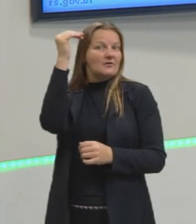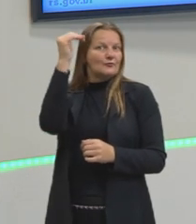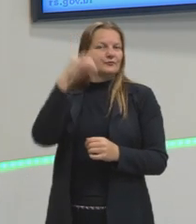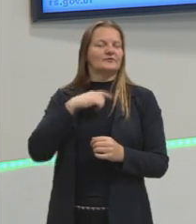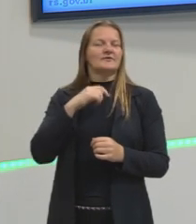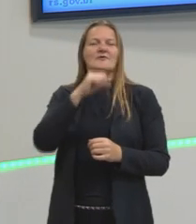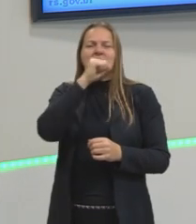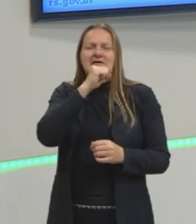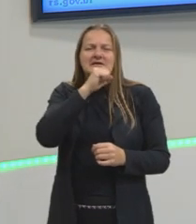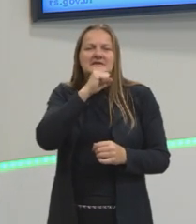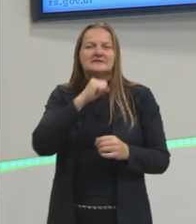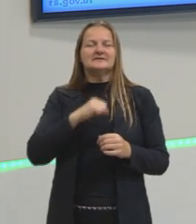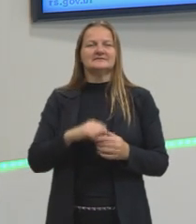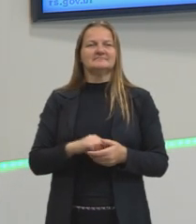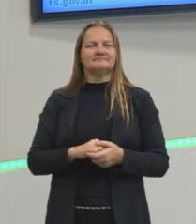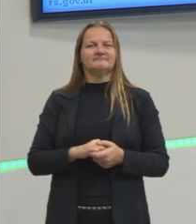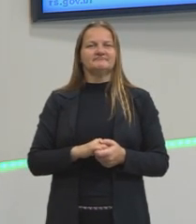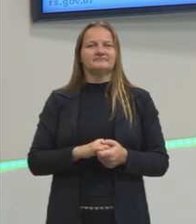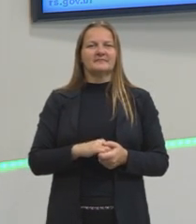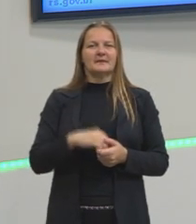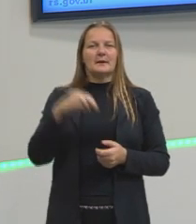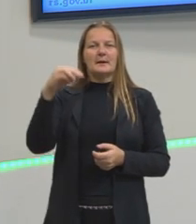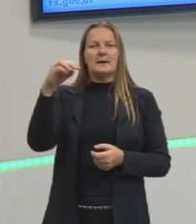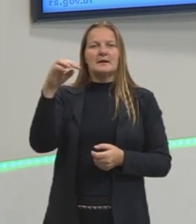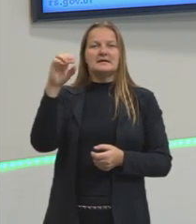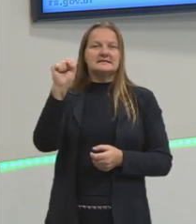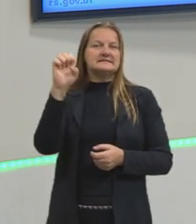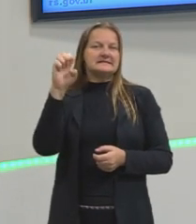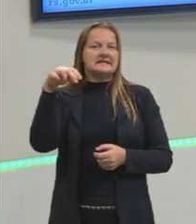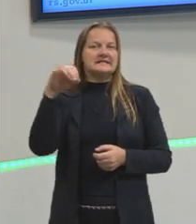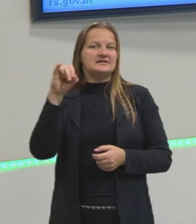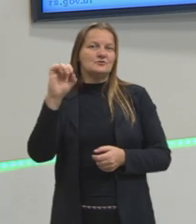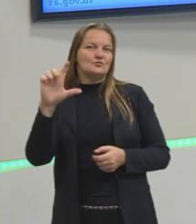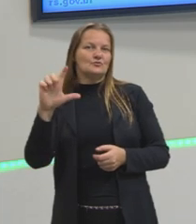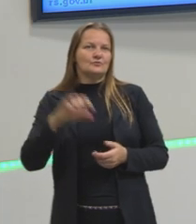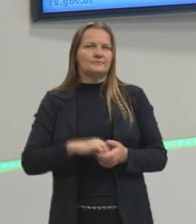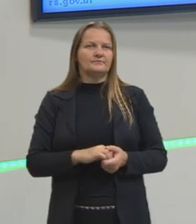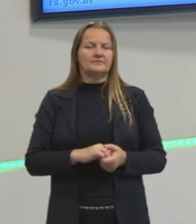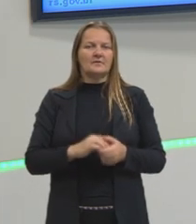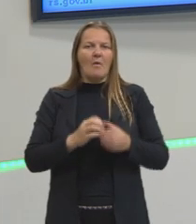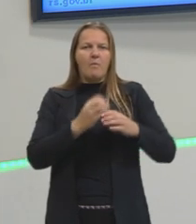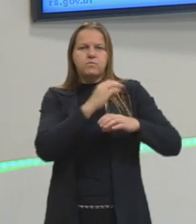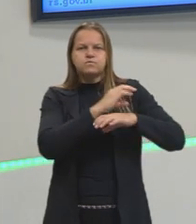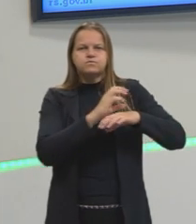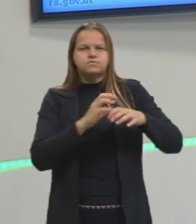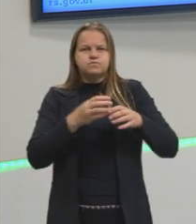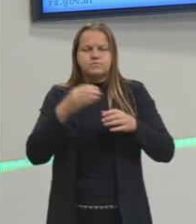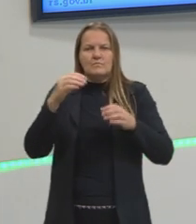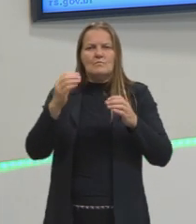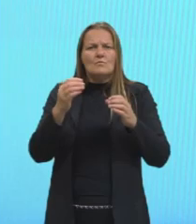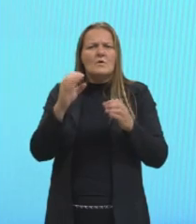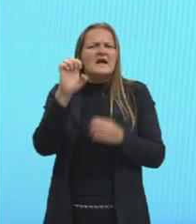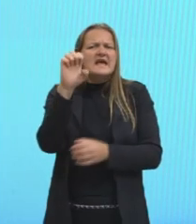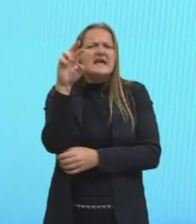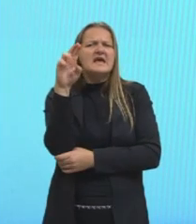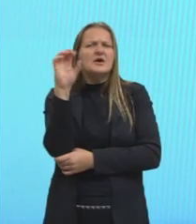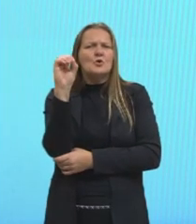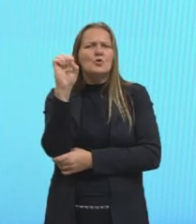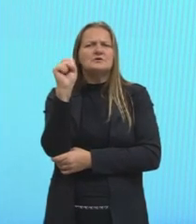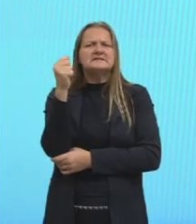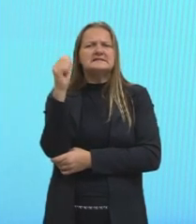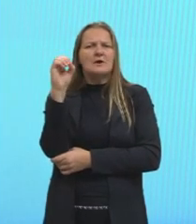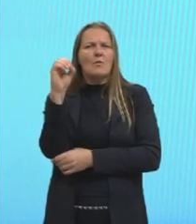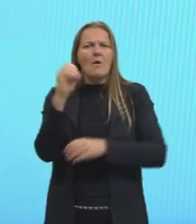parte mais velha dele não seria mais velho mas a gente vai colocar como erosão lembra que a gente falou erosão então eu